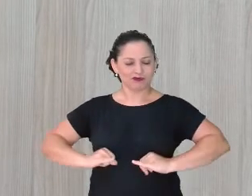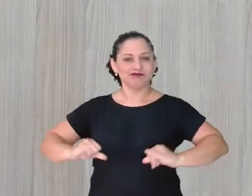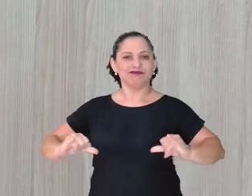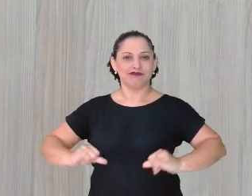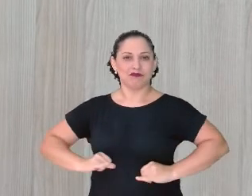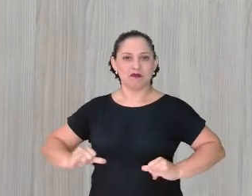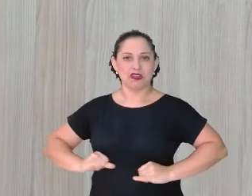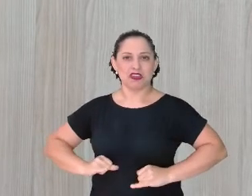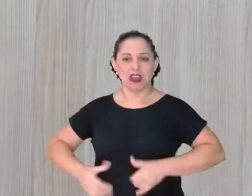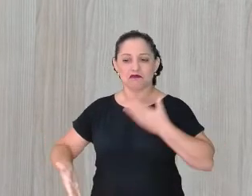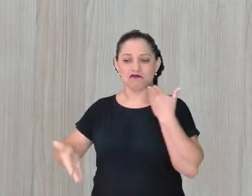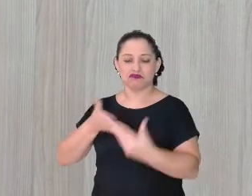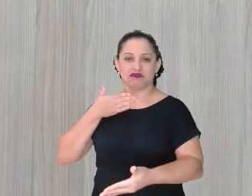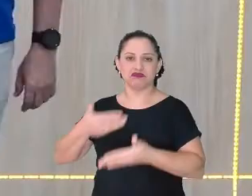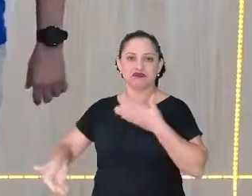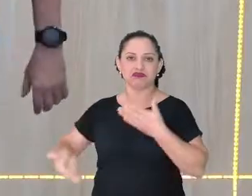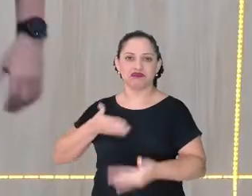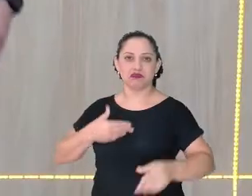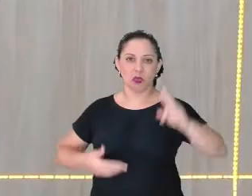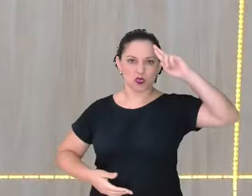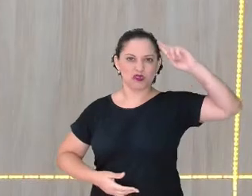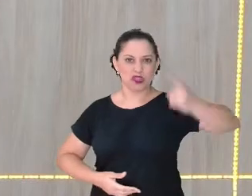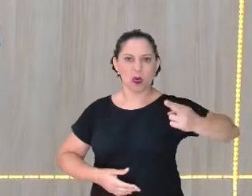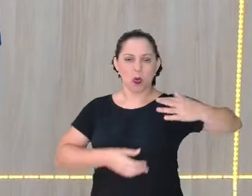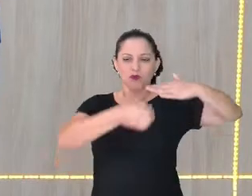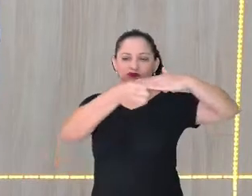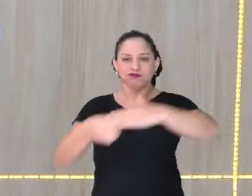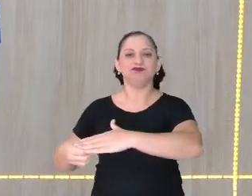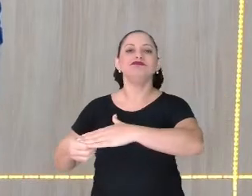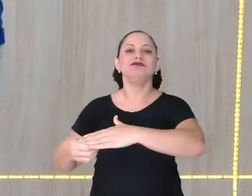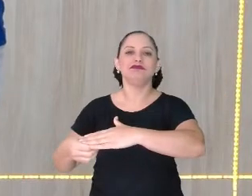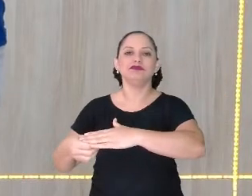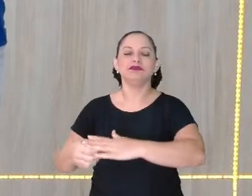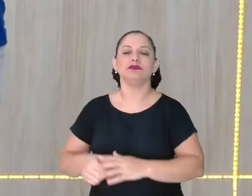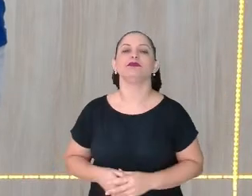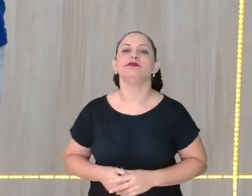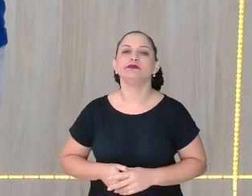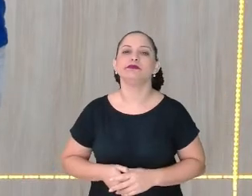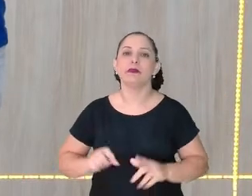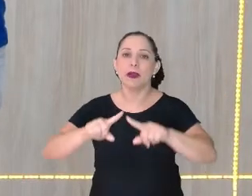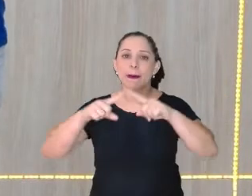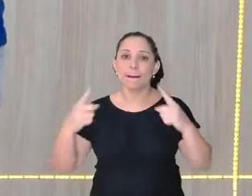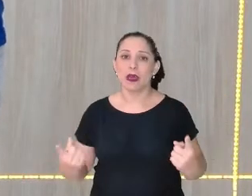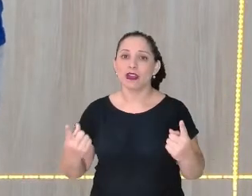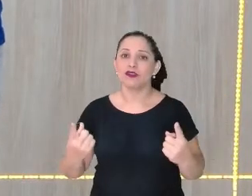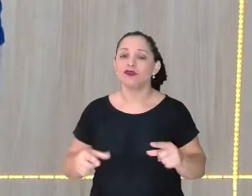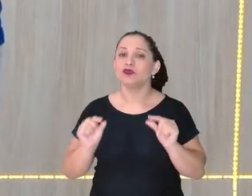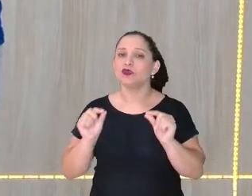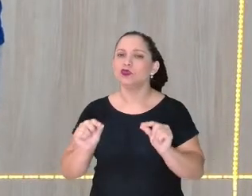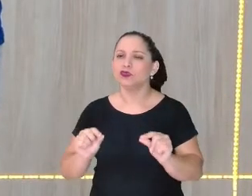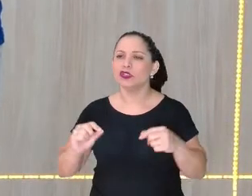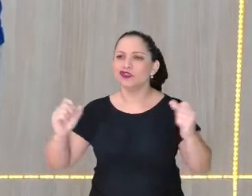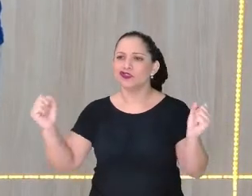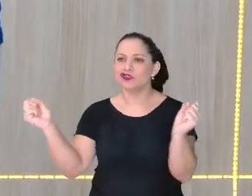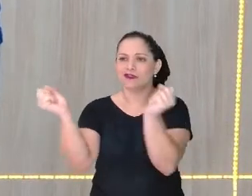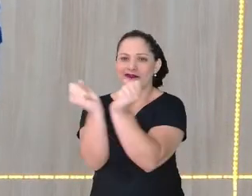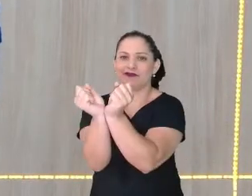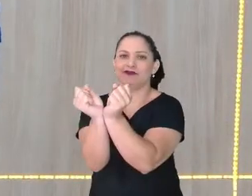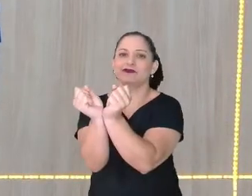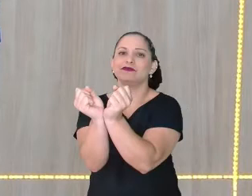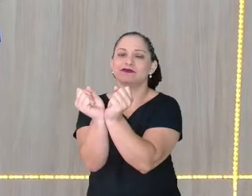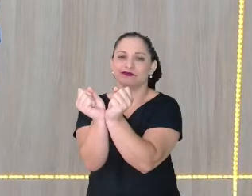objetos dos seus senhores. Isso. Agora, gente, a escravidão, eu vou adiantar aqui, ó, mais um. Veja,